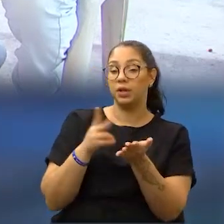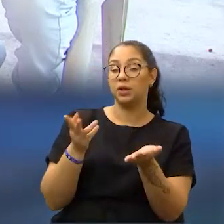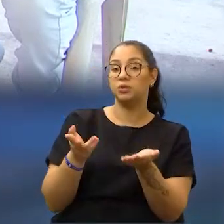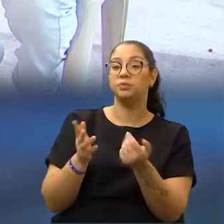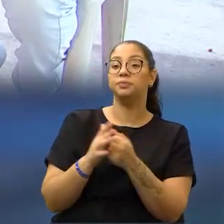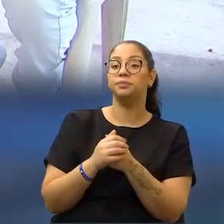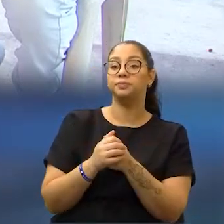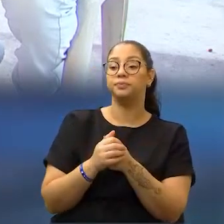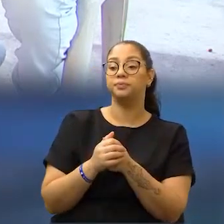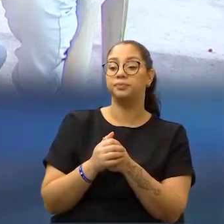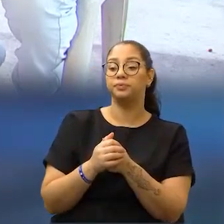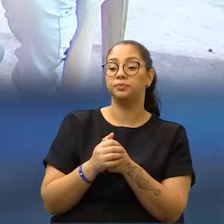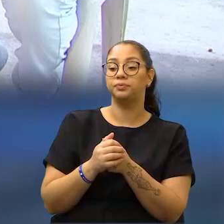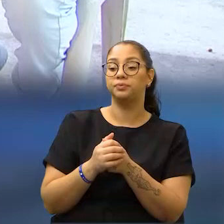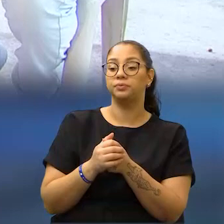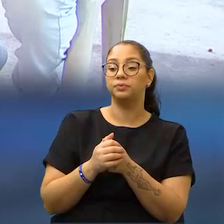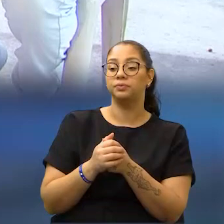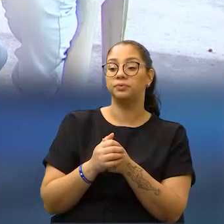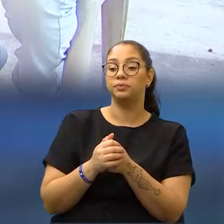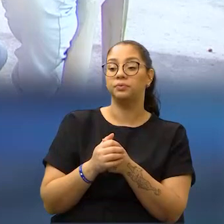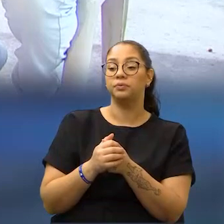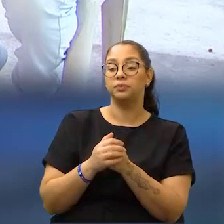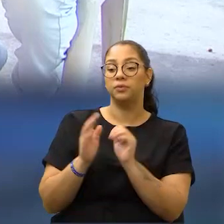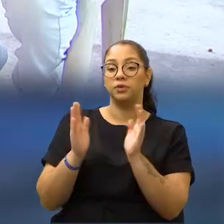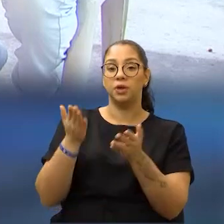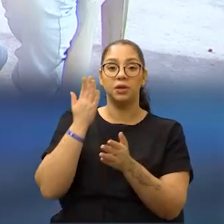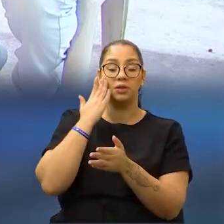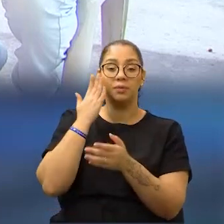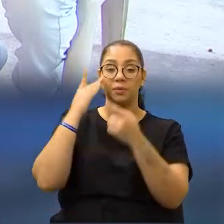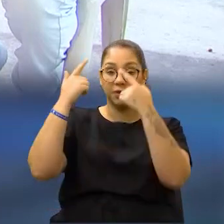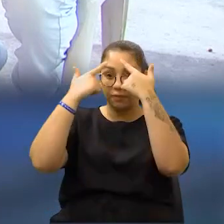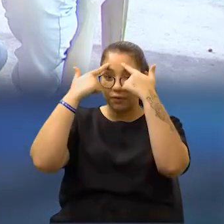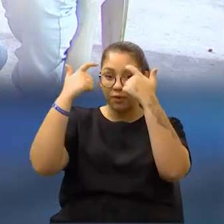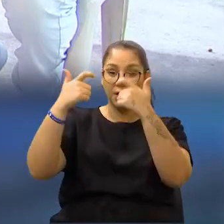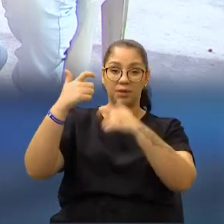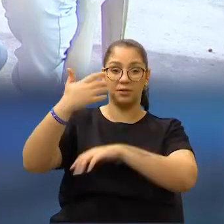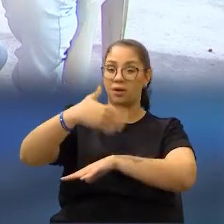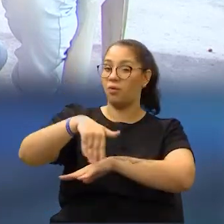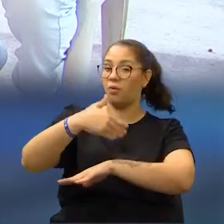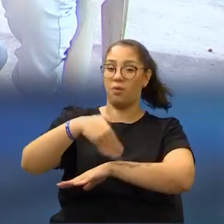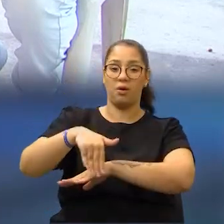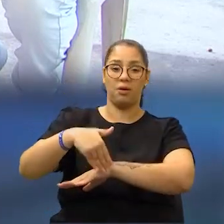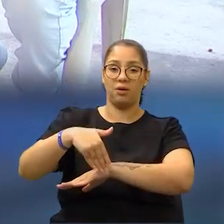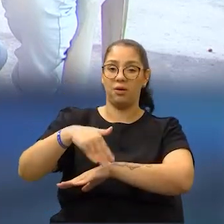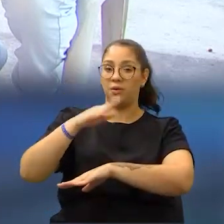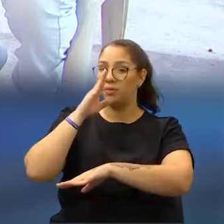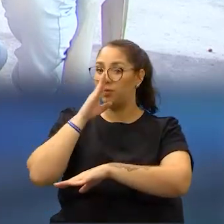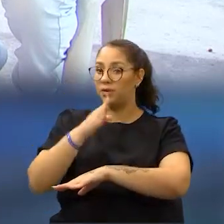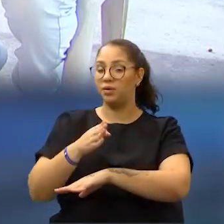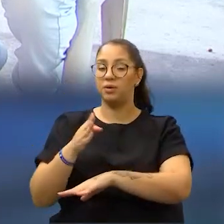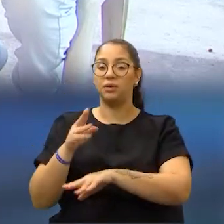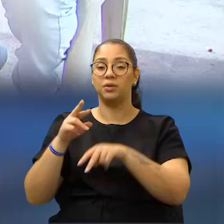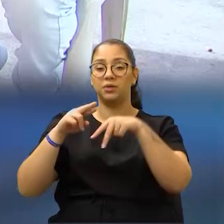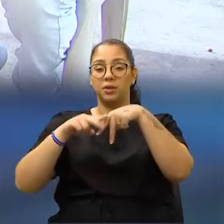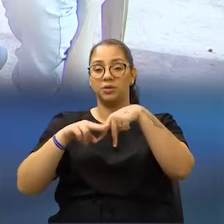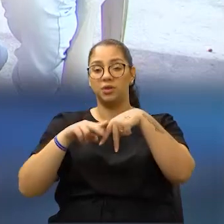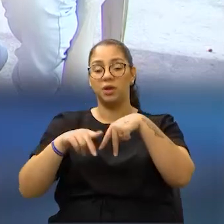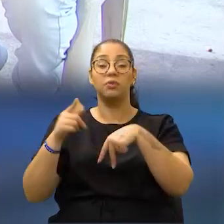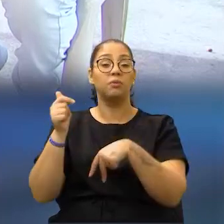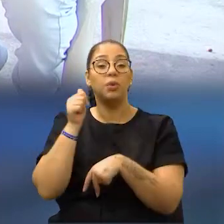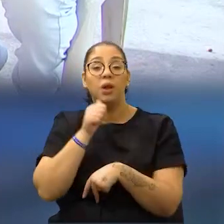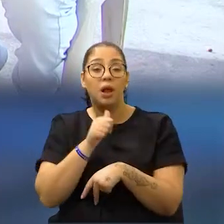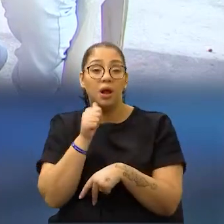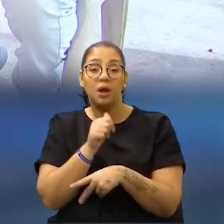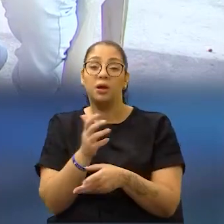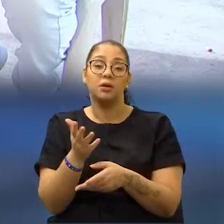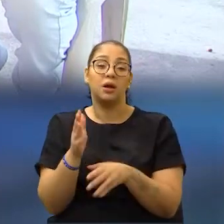Assim, a questão é que, enfim, né, a gente sabe de toda a violência que a rua tem, inclusive nessa particularidade